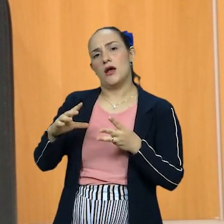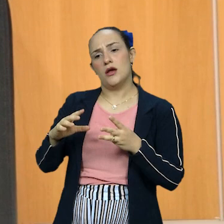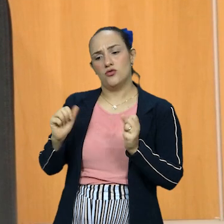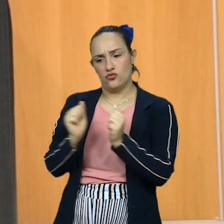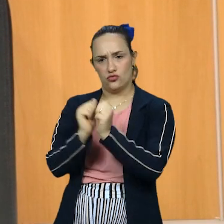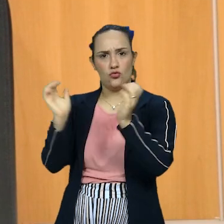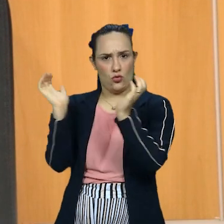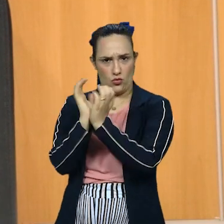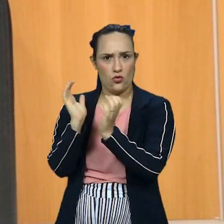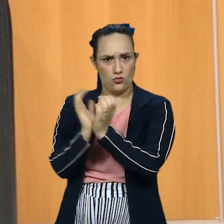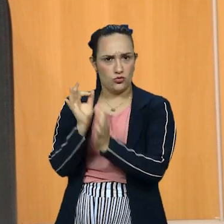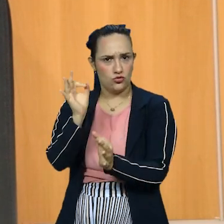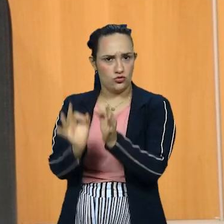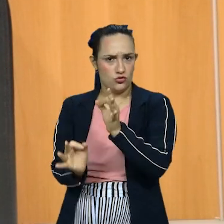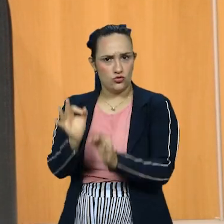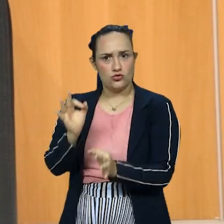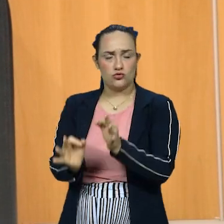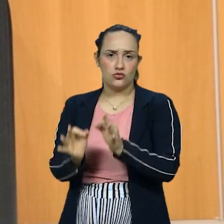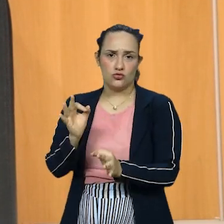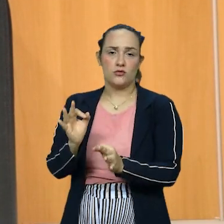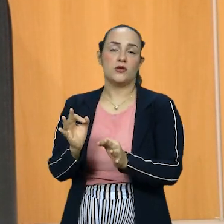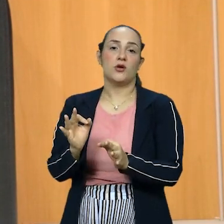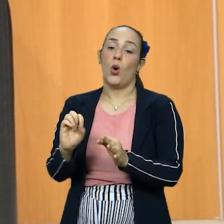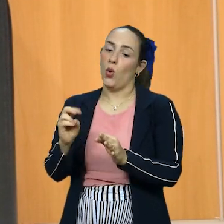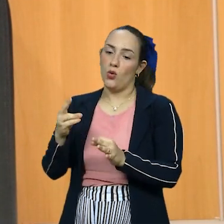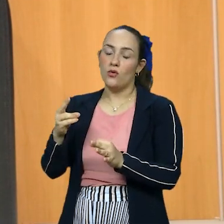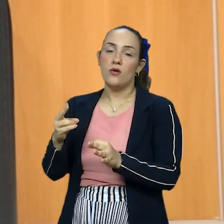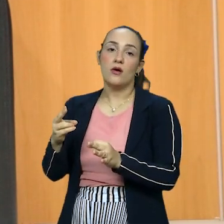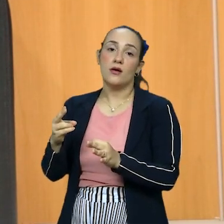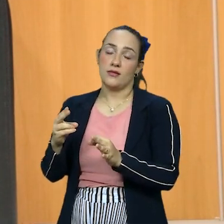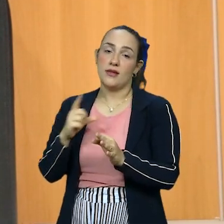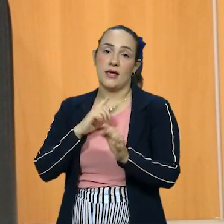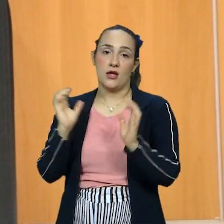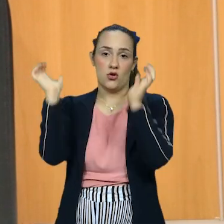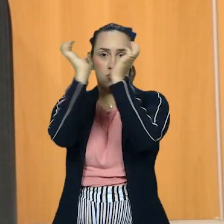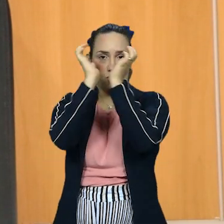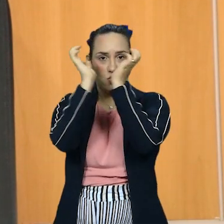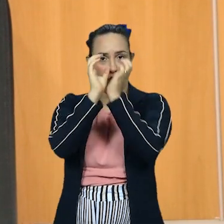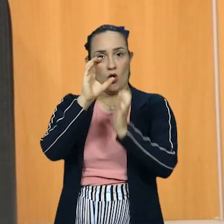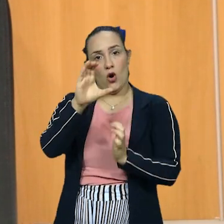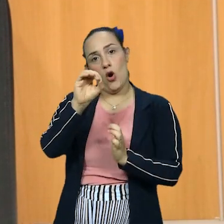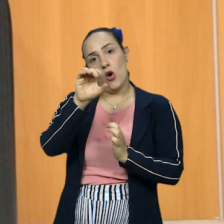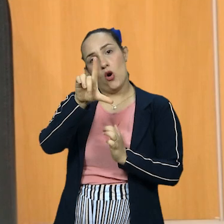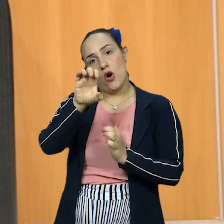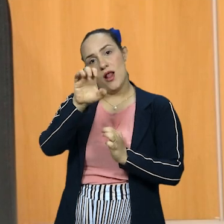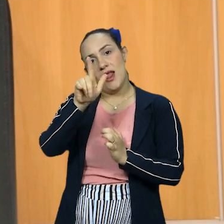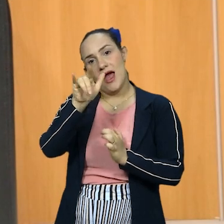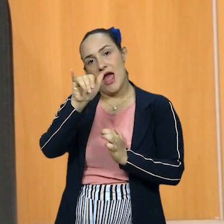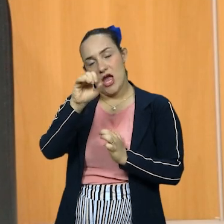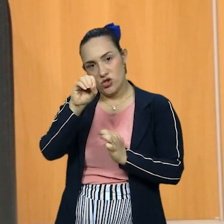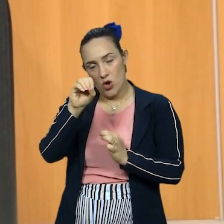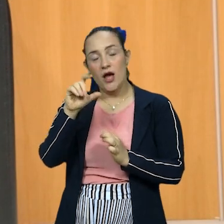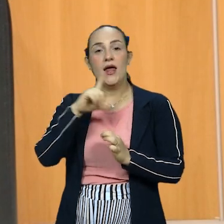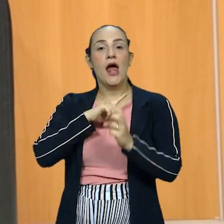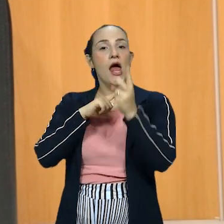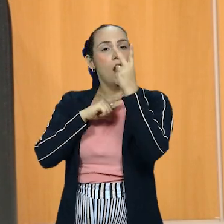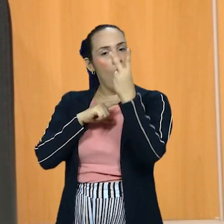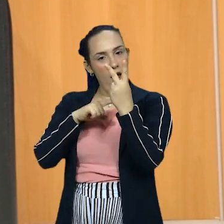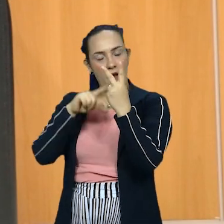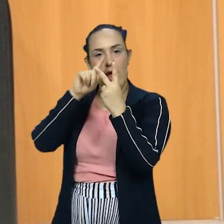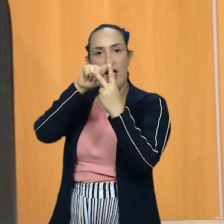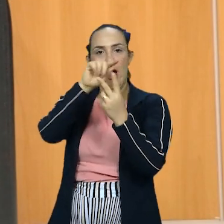com o colegiado e monocraticamente pelo juiz de direito. Os colegiados da Justiça Militar são de dois